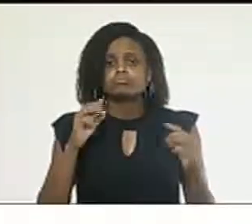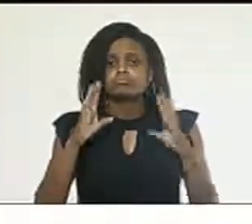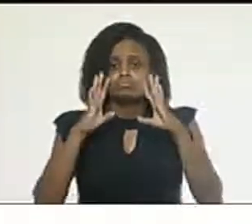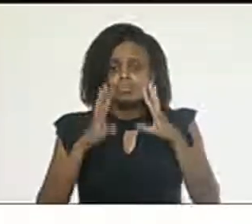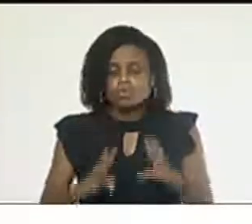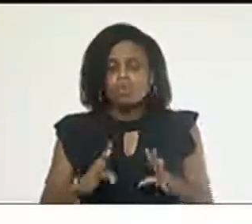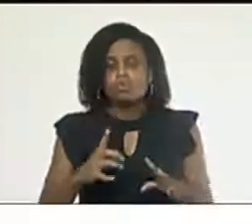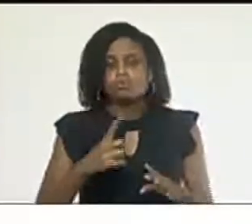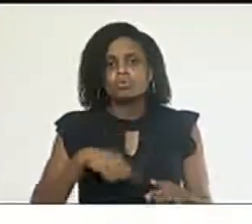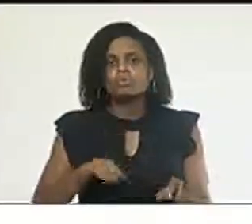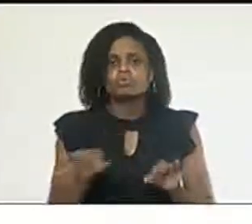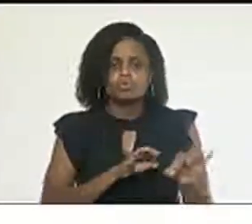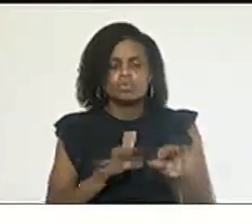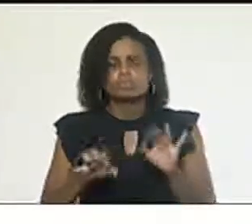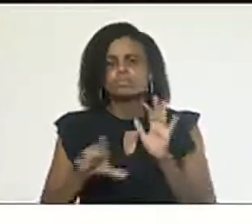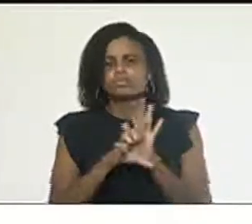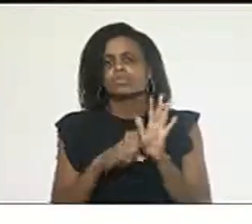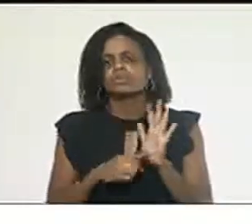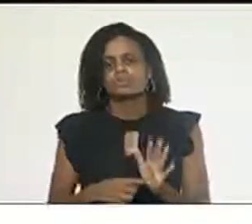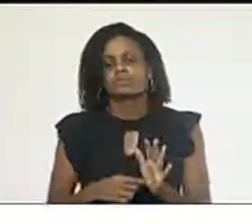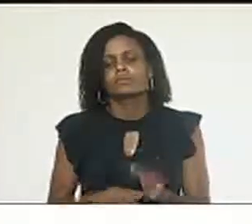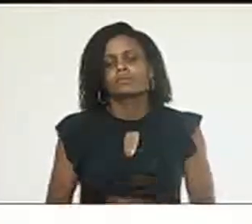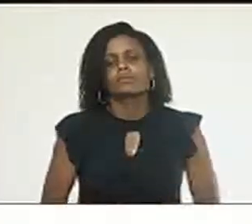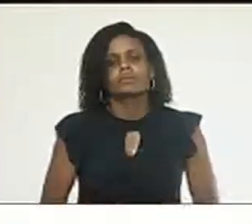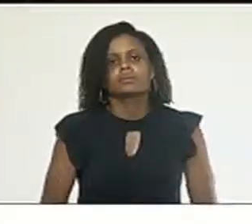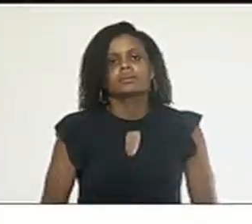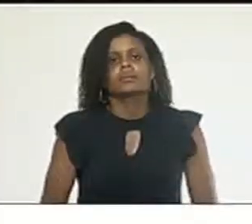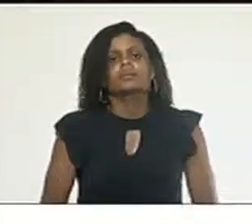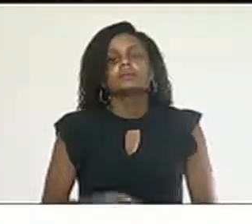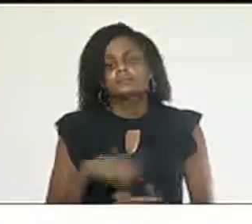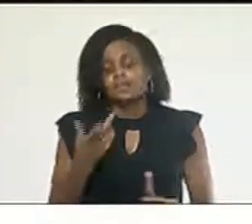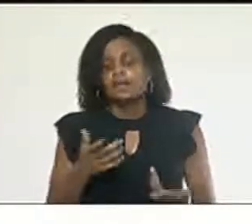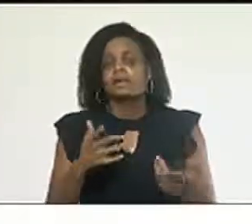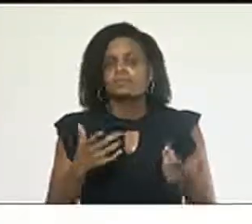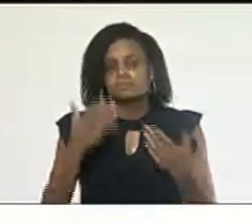exatamente do nosso projeto apresentado. Eram essas considerações. Muito obrigado, senhor.